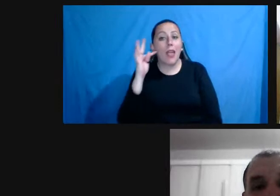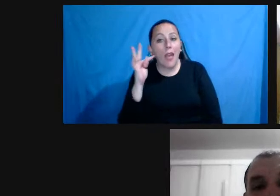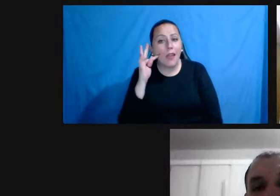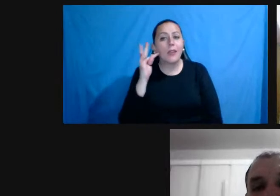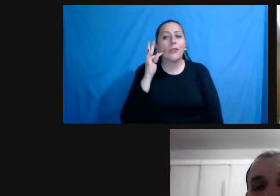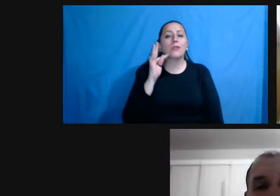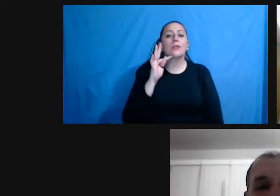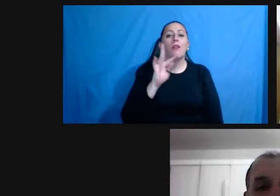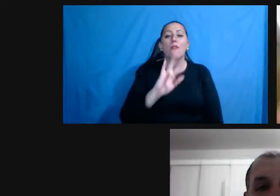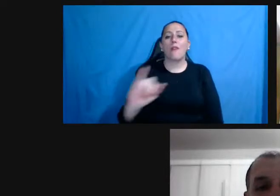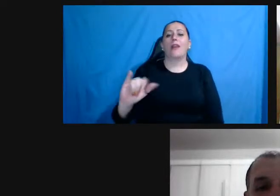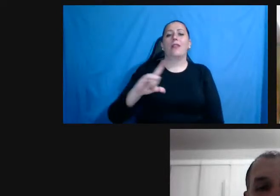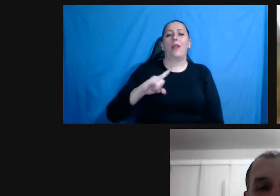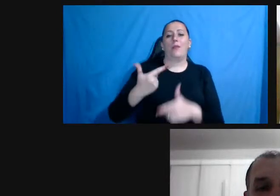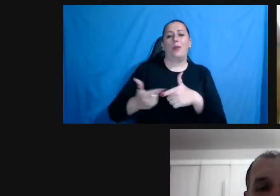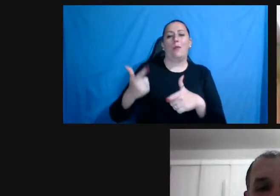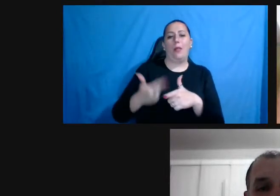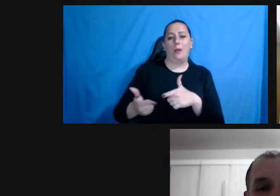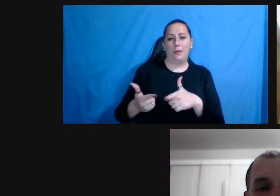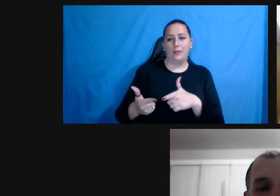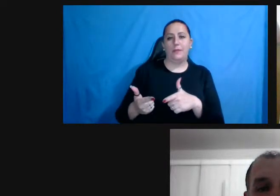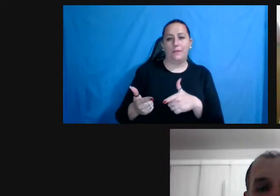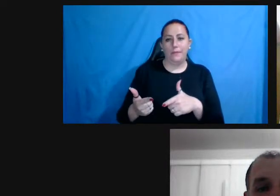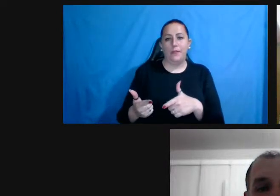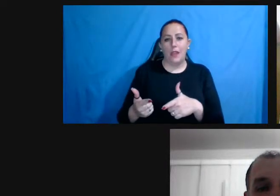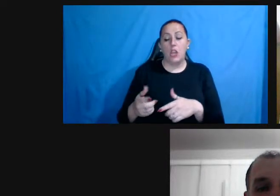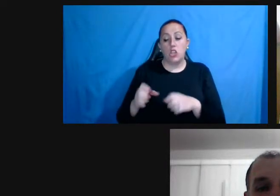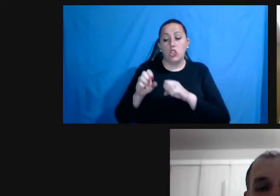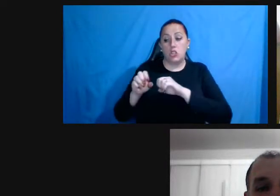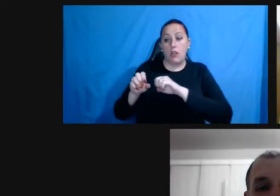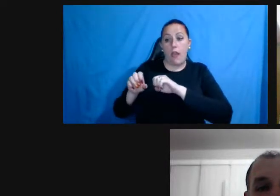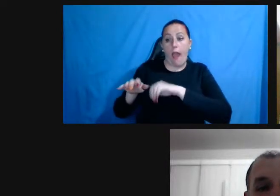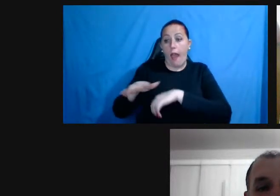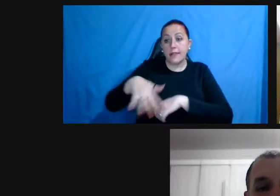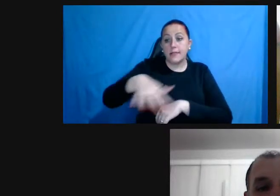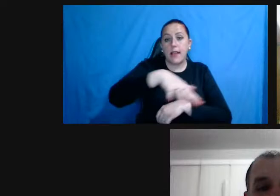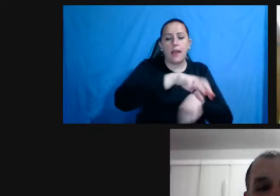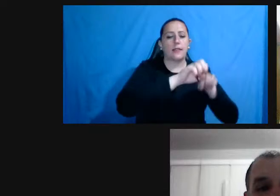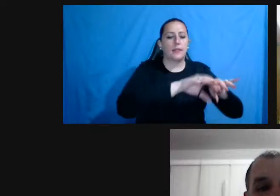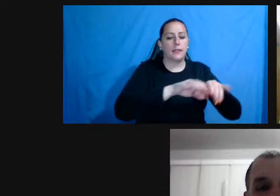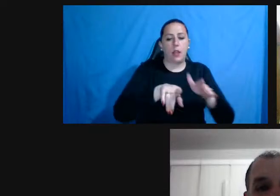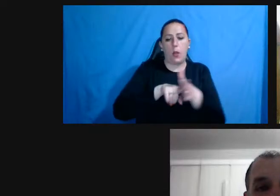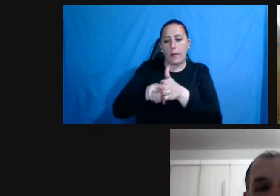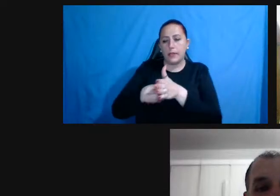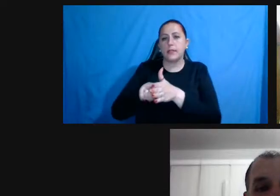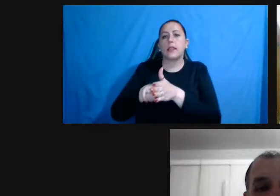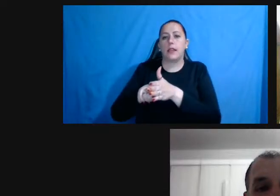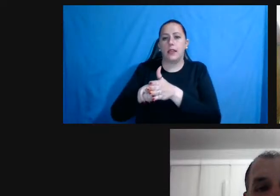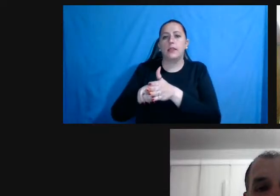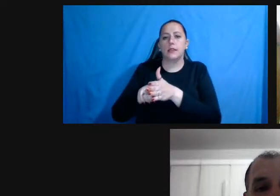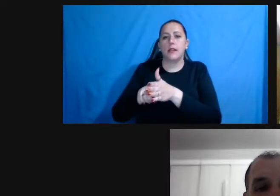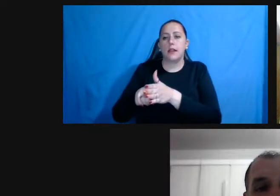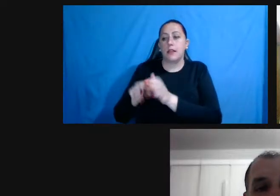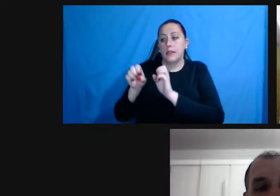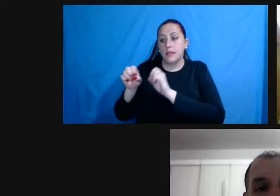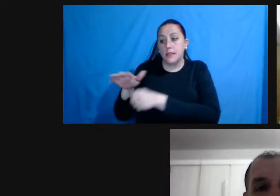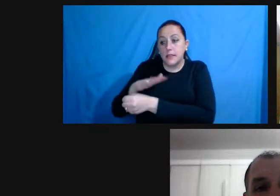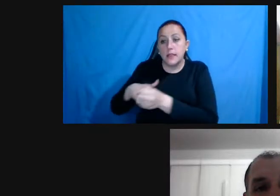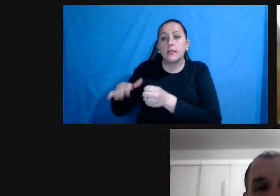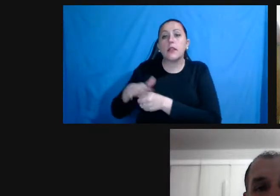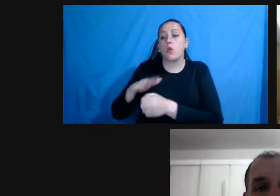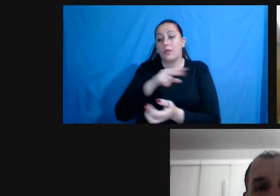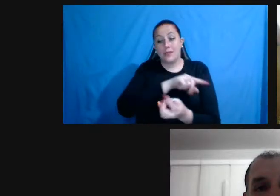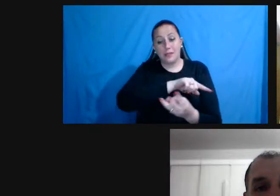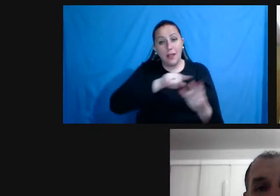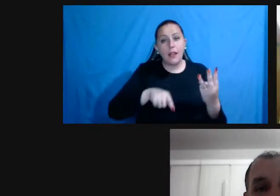atividades pedagógicas de ensino, pesquisa e extensão que iremos propor. E que a nossa tolerância nos fortaleça. É só